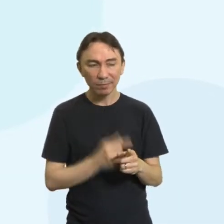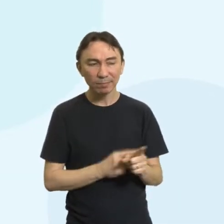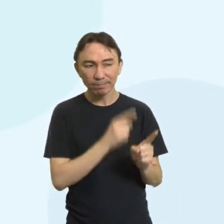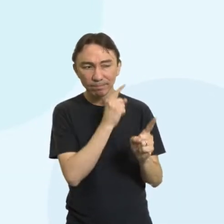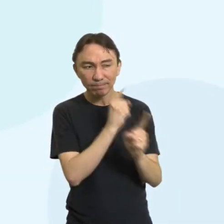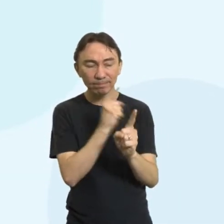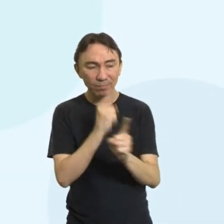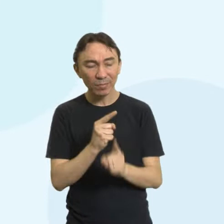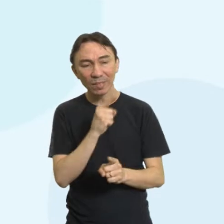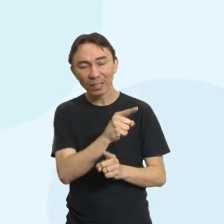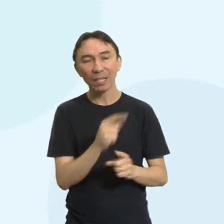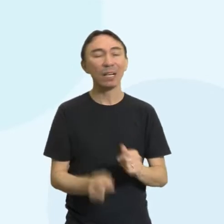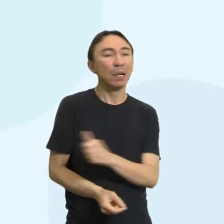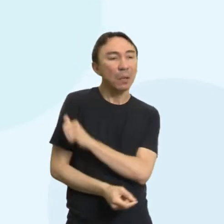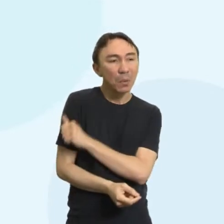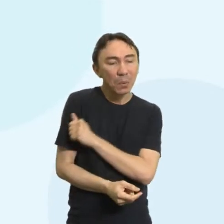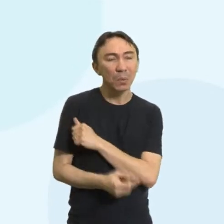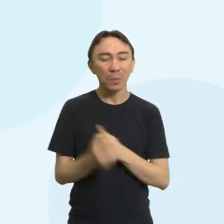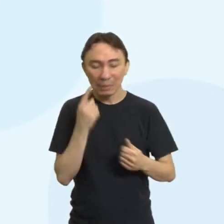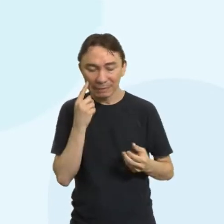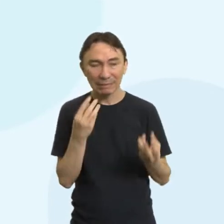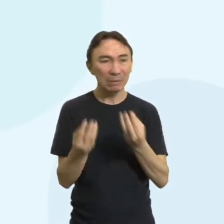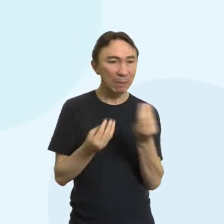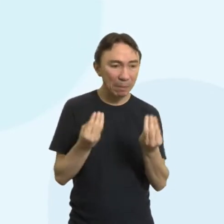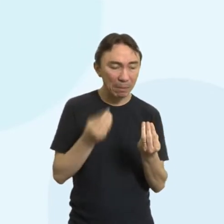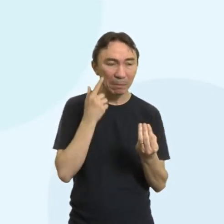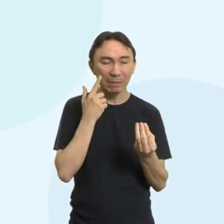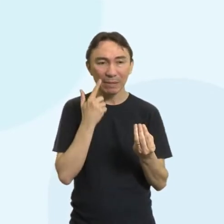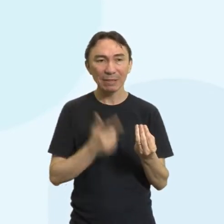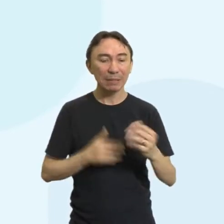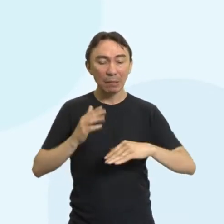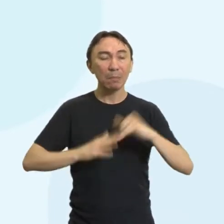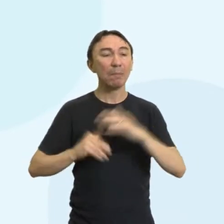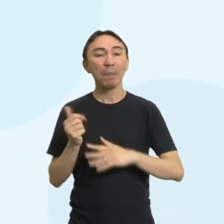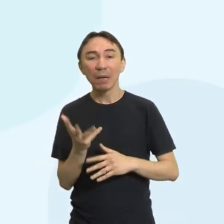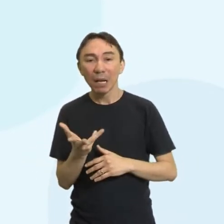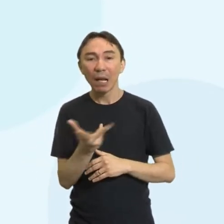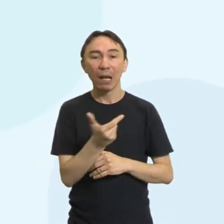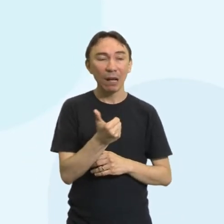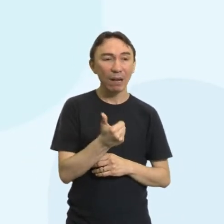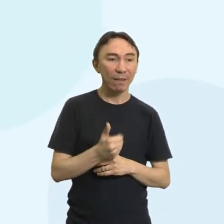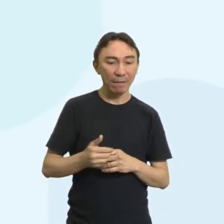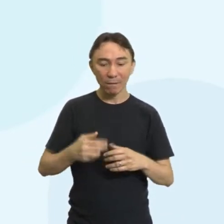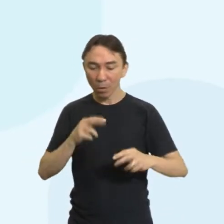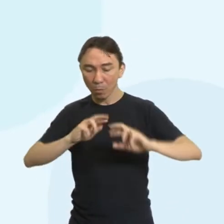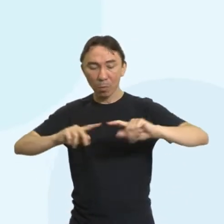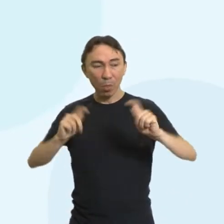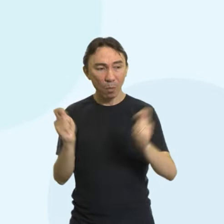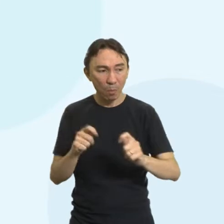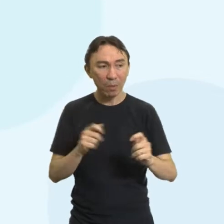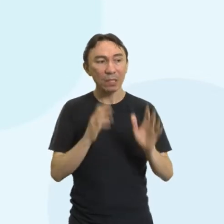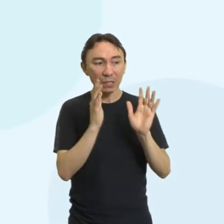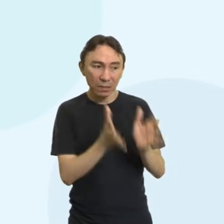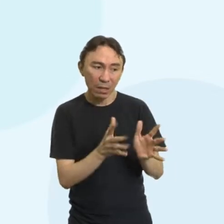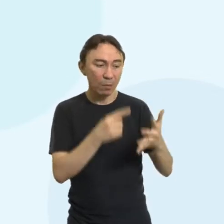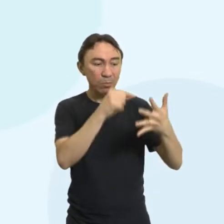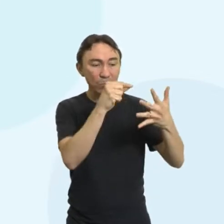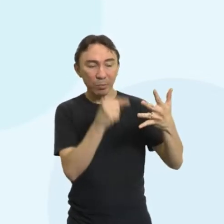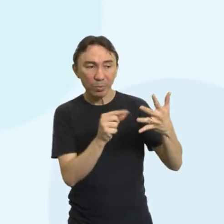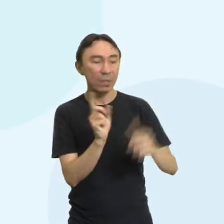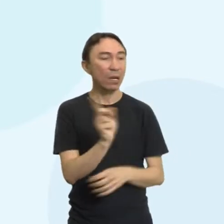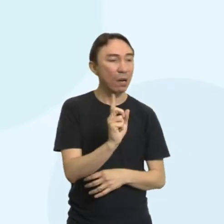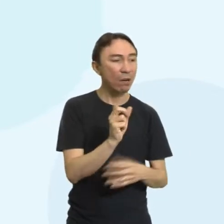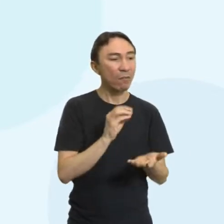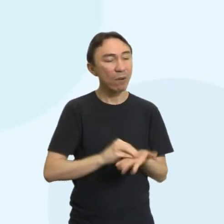quais os níveis de proficiência, quais as habilidades e competências que já foram desenvolvidas ou não nesse processo, e a partir